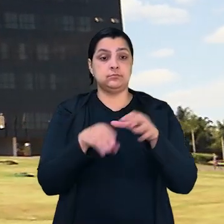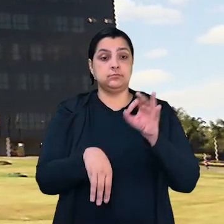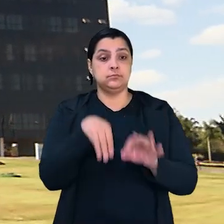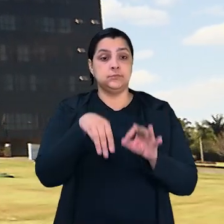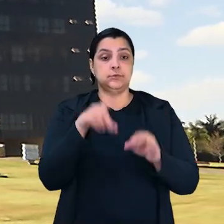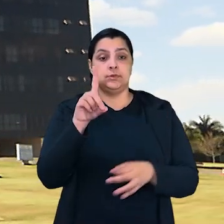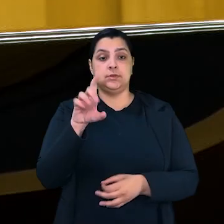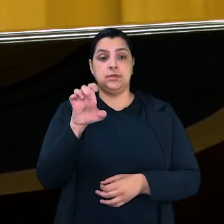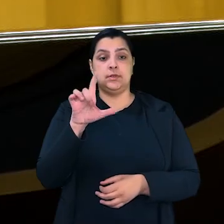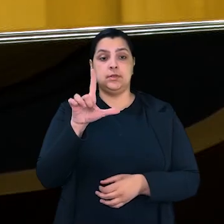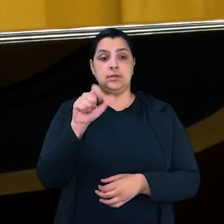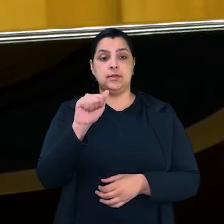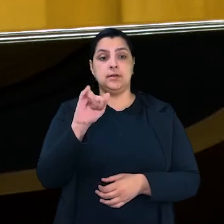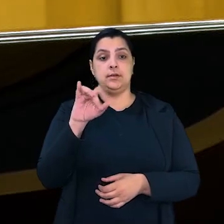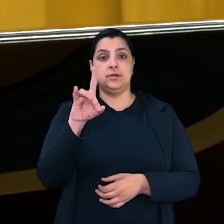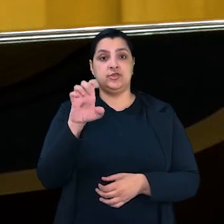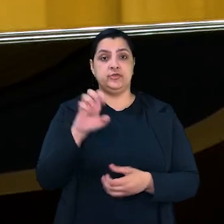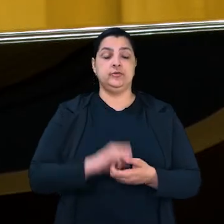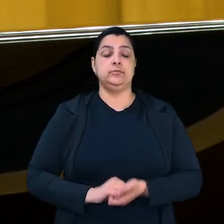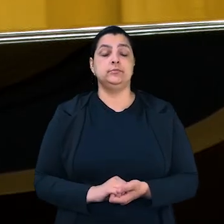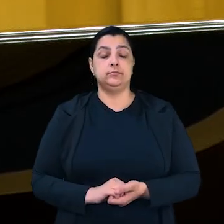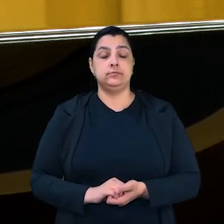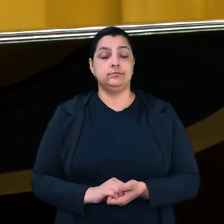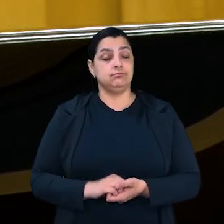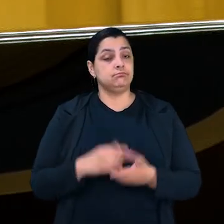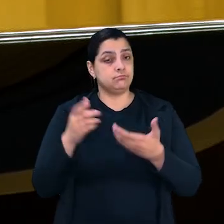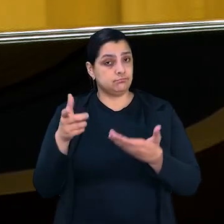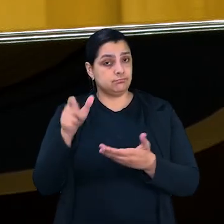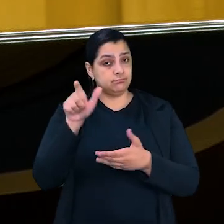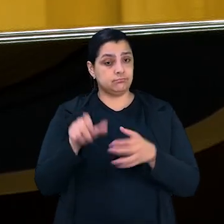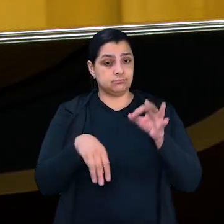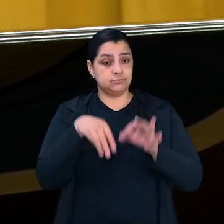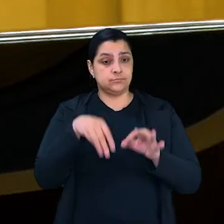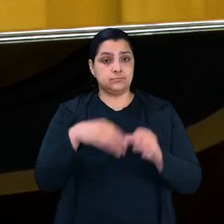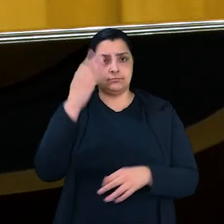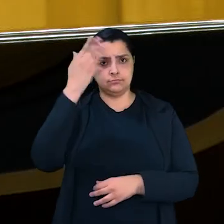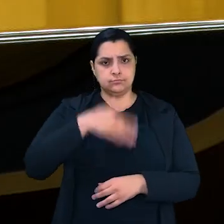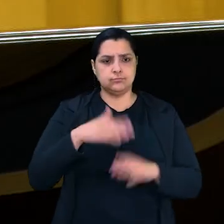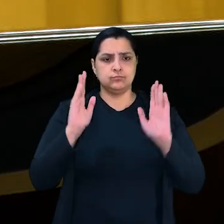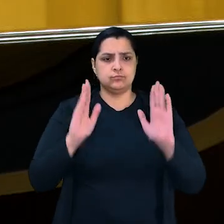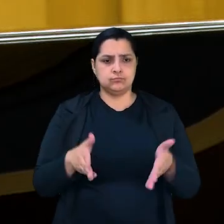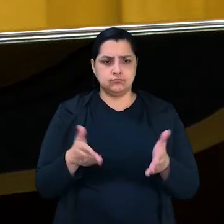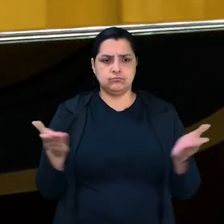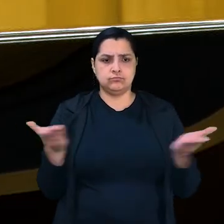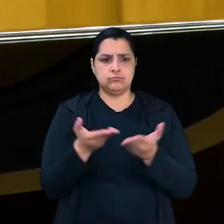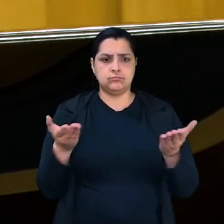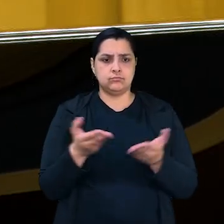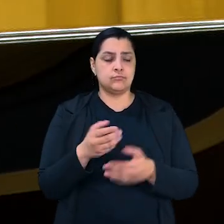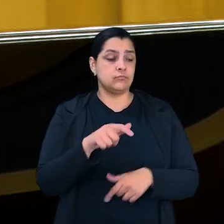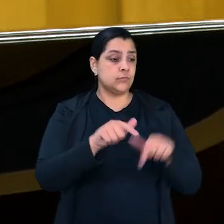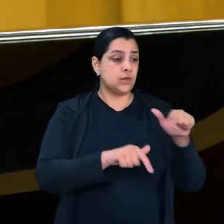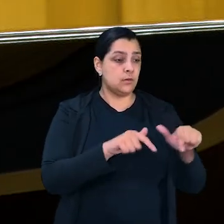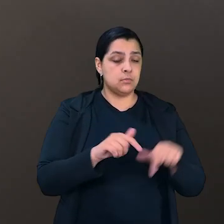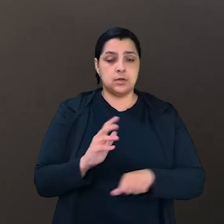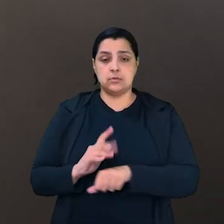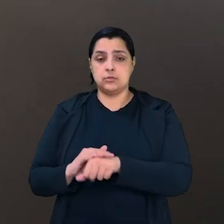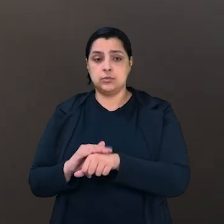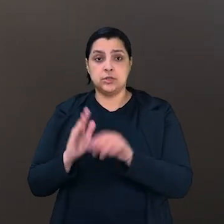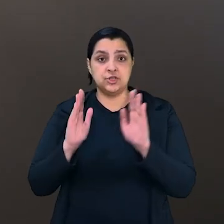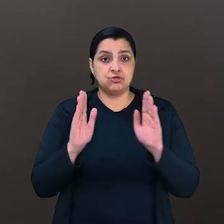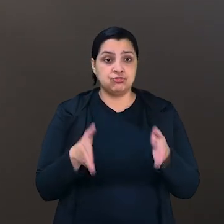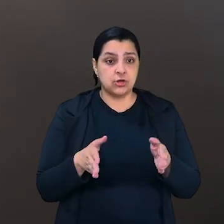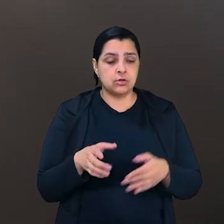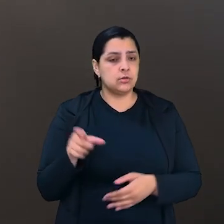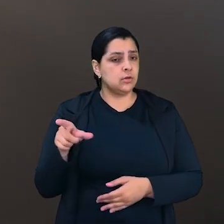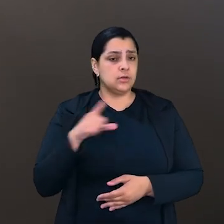segunda turma foi a ministra Adelaide Miranda Arantes. Para a ministra, uma vez reconhecida a relação entre a doença e o